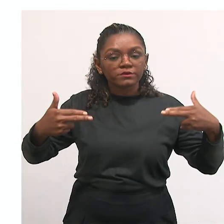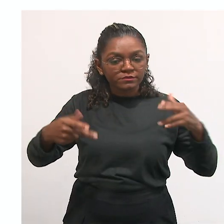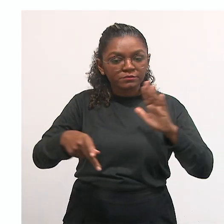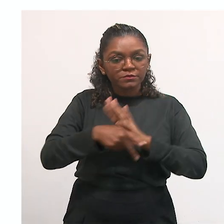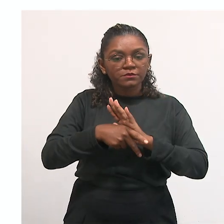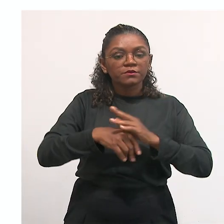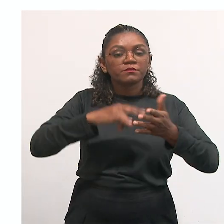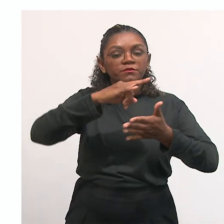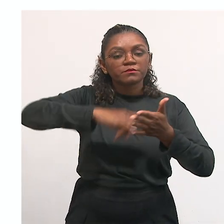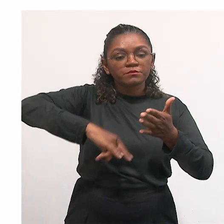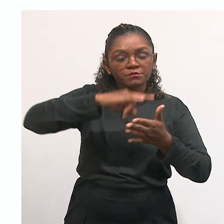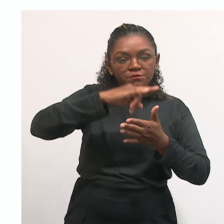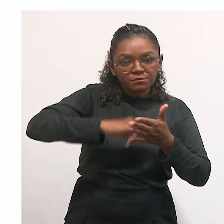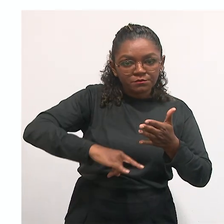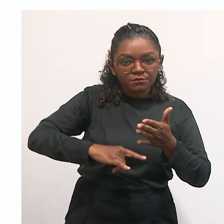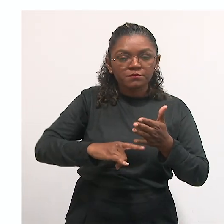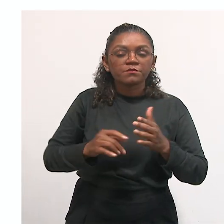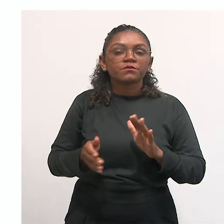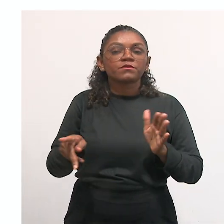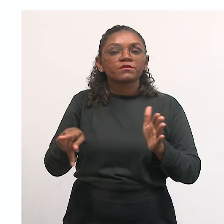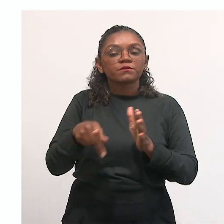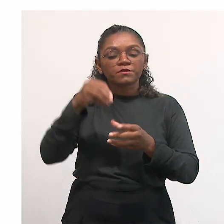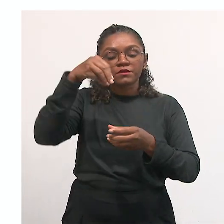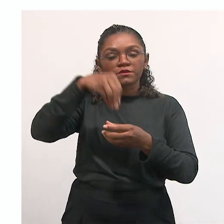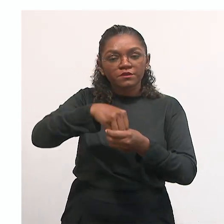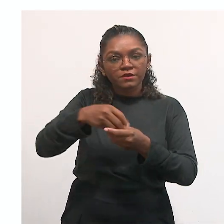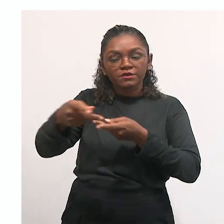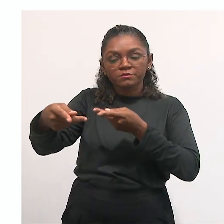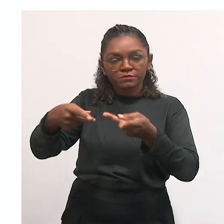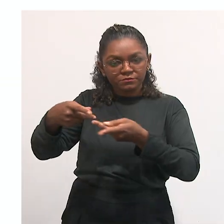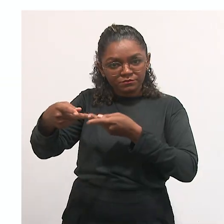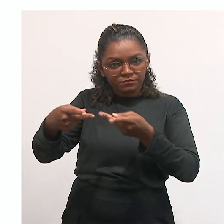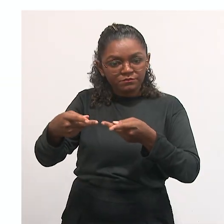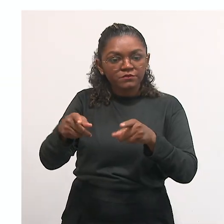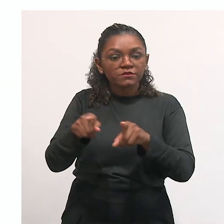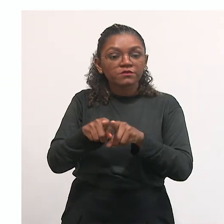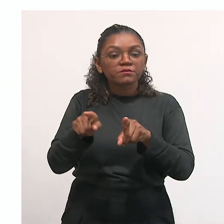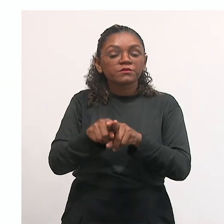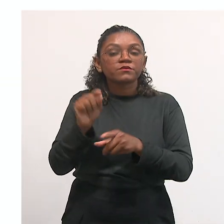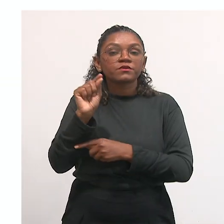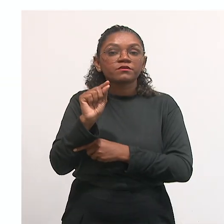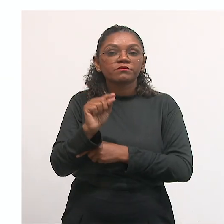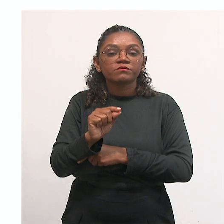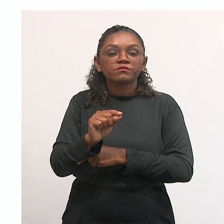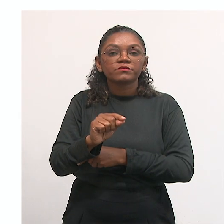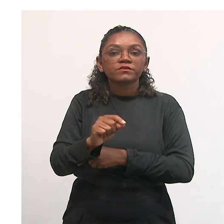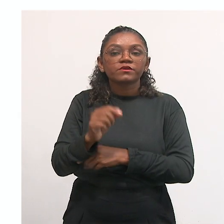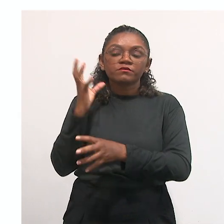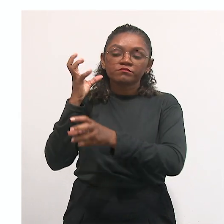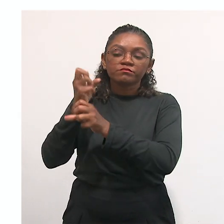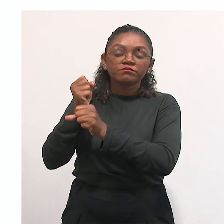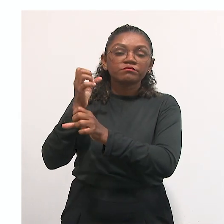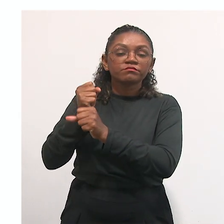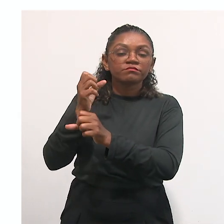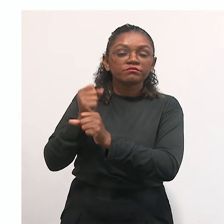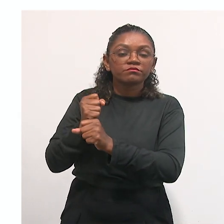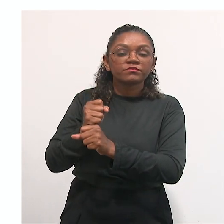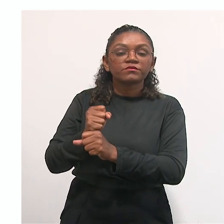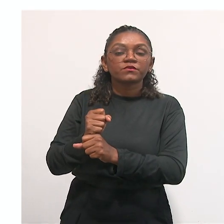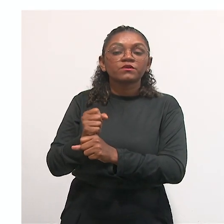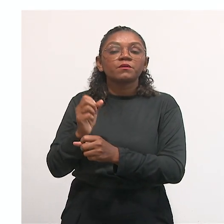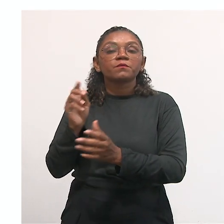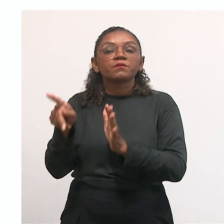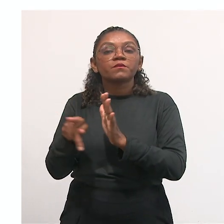entre as atividades do projeto, eu faço também a estimativa dos recursos necessários, né? O que é isso? É um processo que você